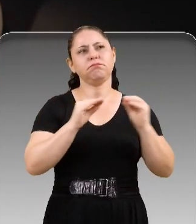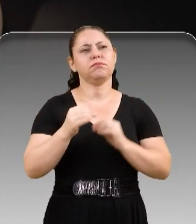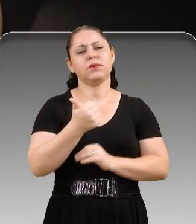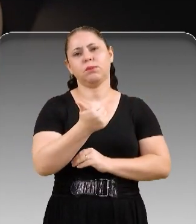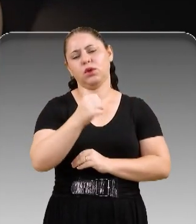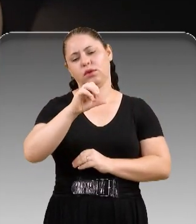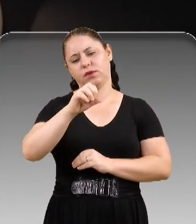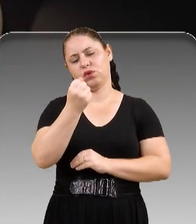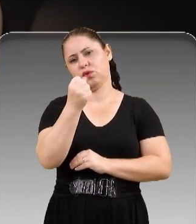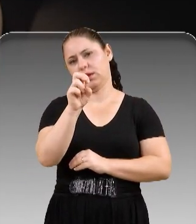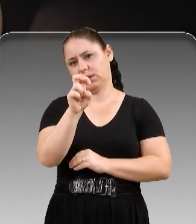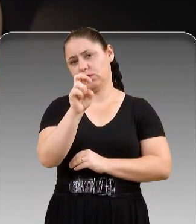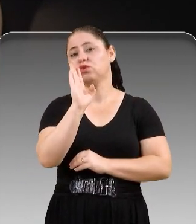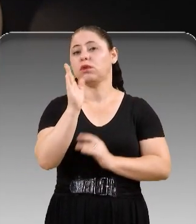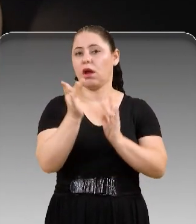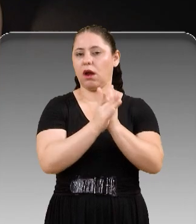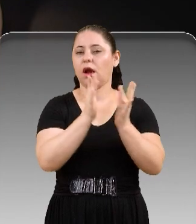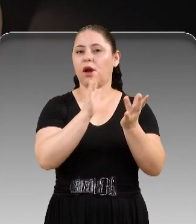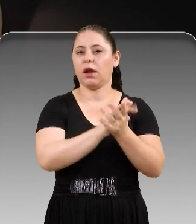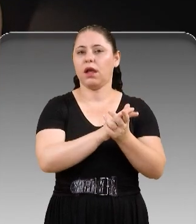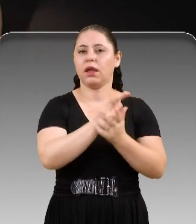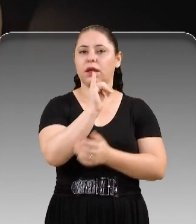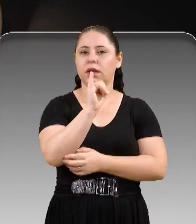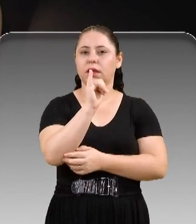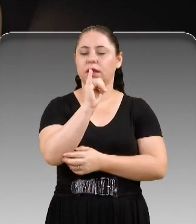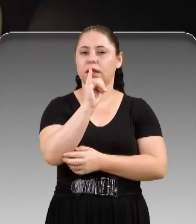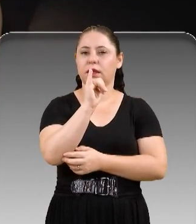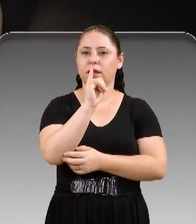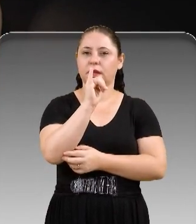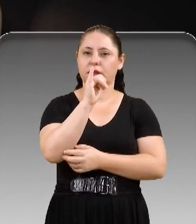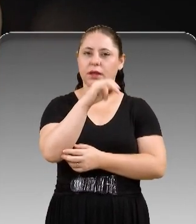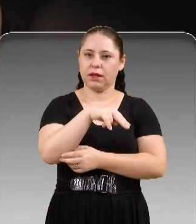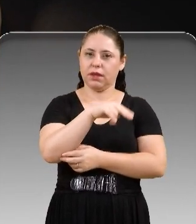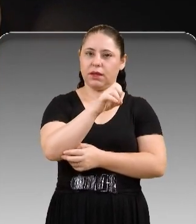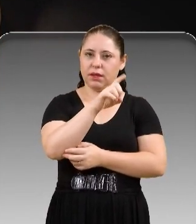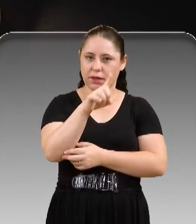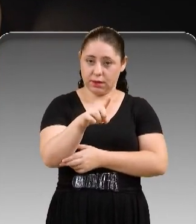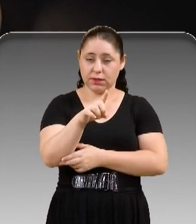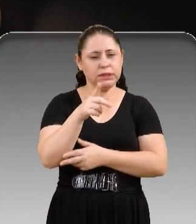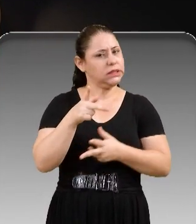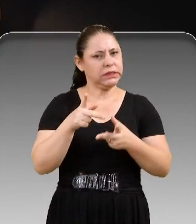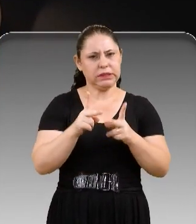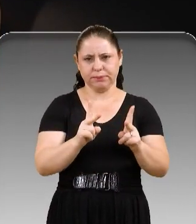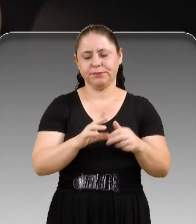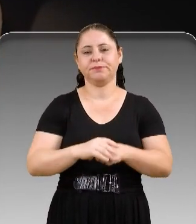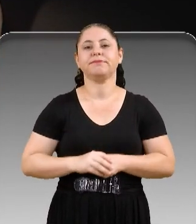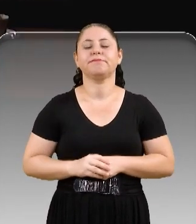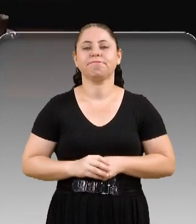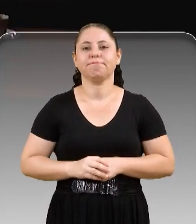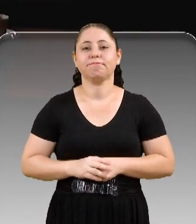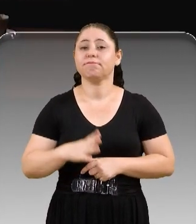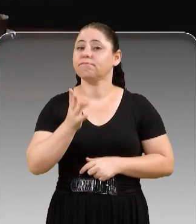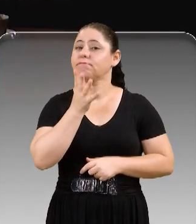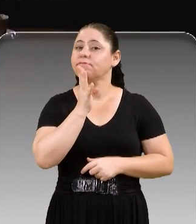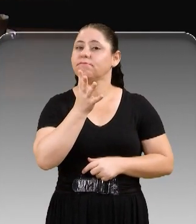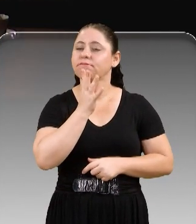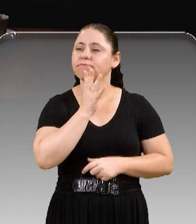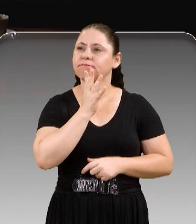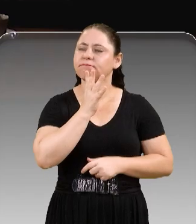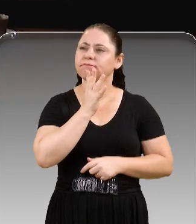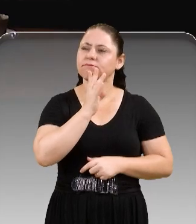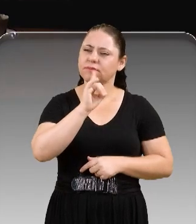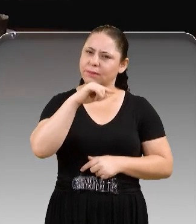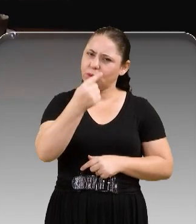foi em 1985, eu já vim casado com a Aimee, minha esposa, sempre, né? Eu a conheci muito